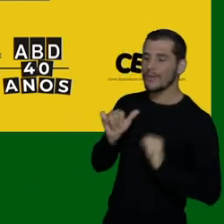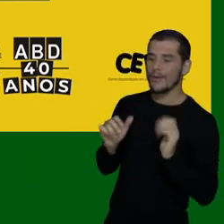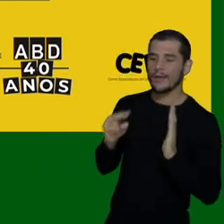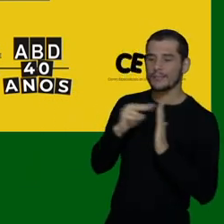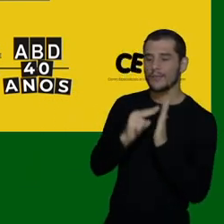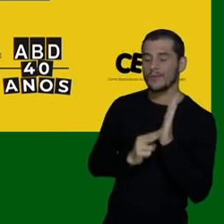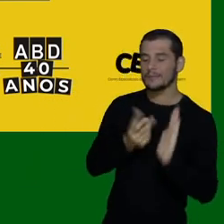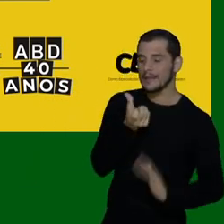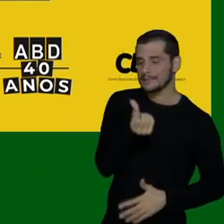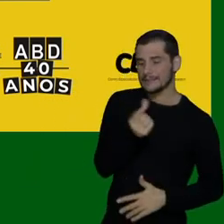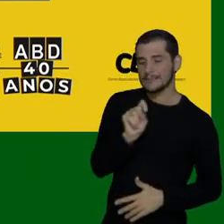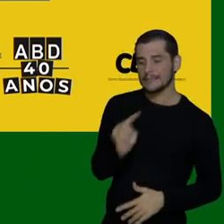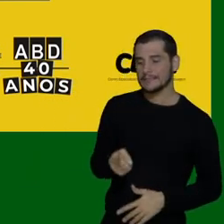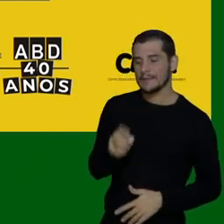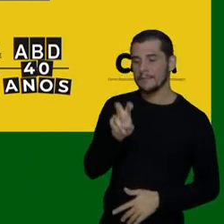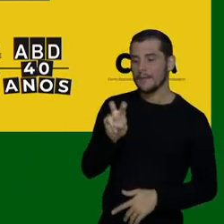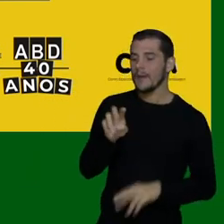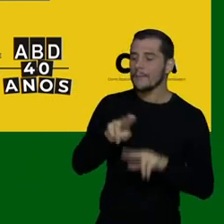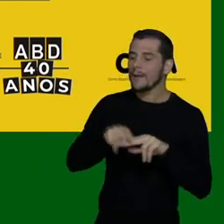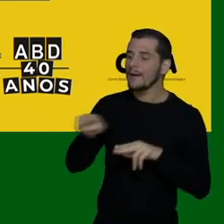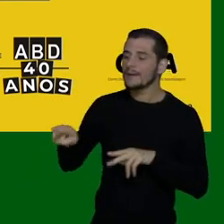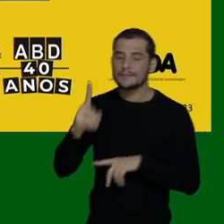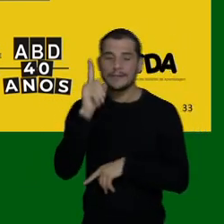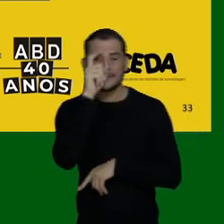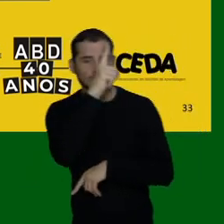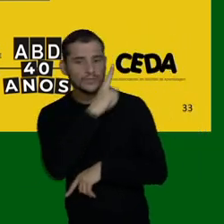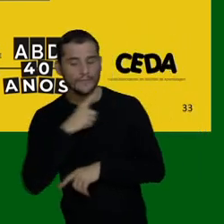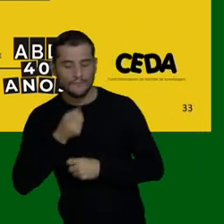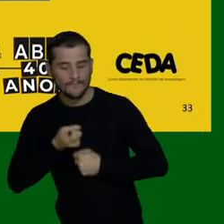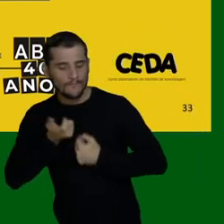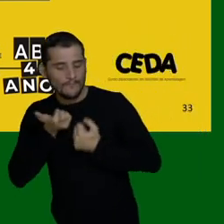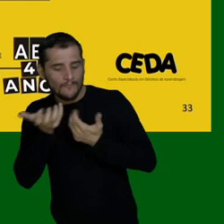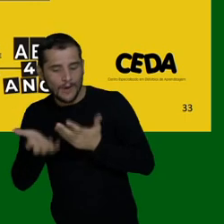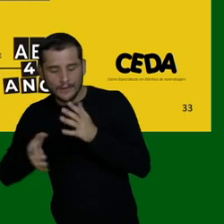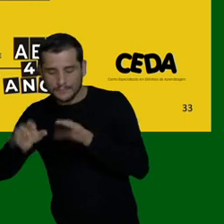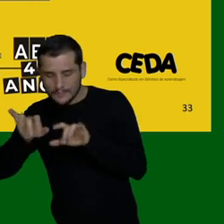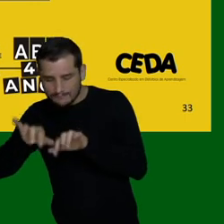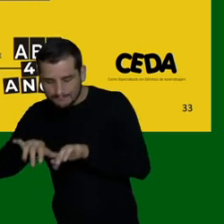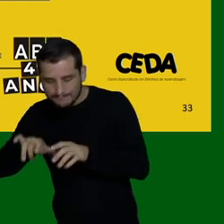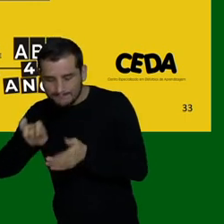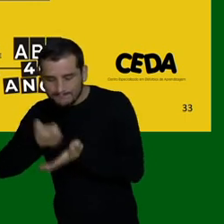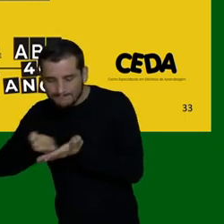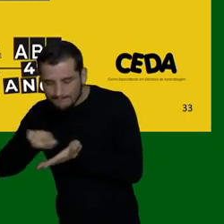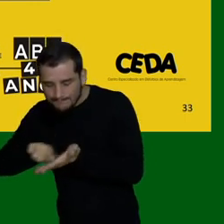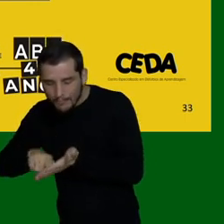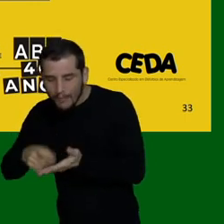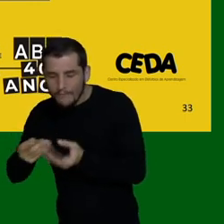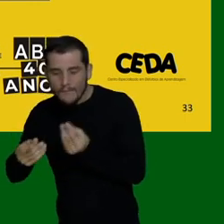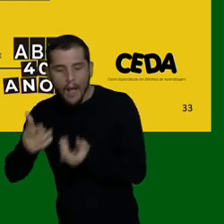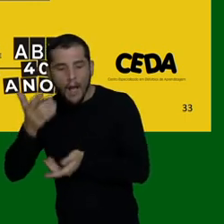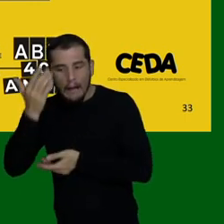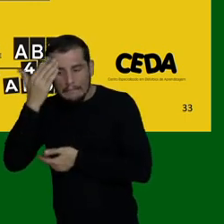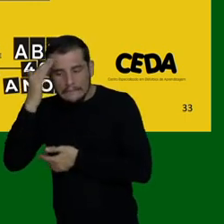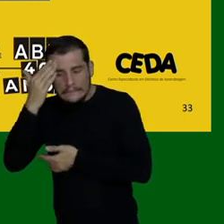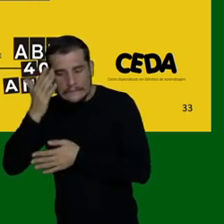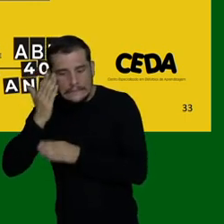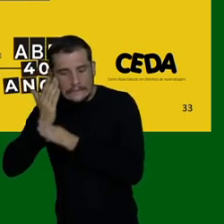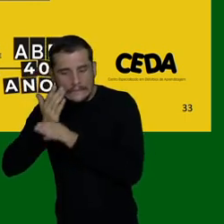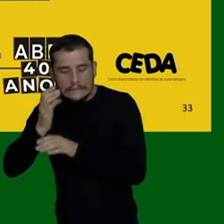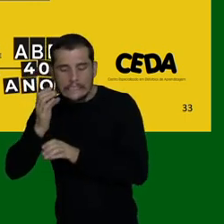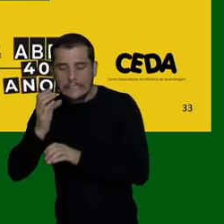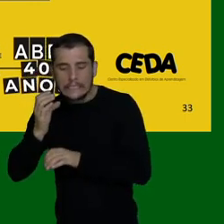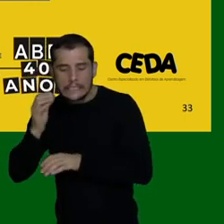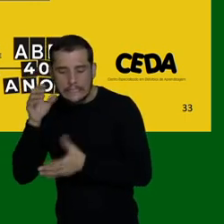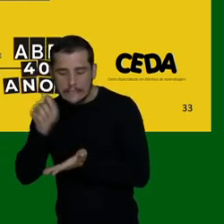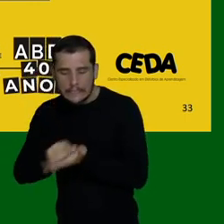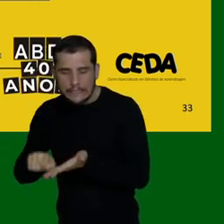me porque ele teve a dificuldade na expressão escrita daquilo que ele tinha compreendido e oralmente ele deu conta e